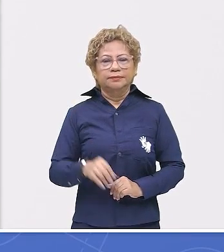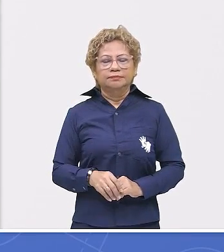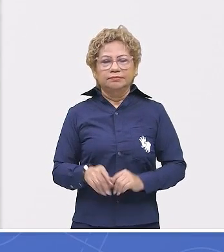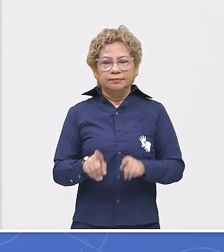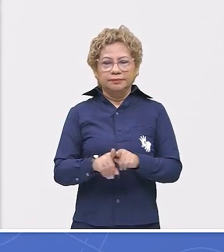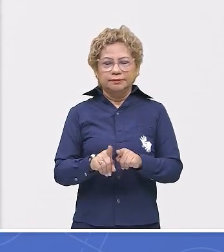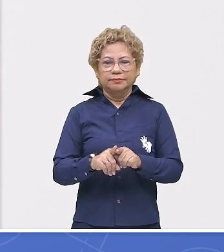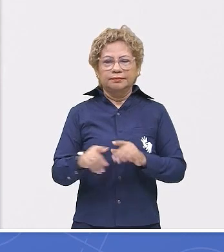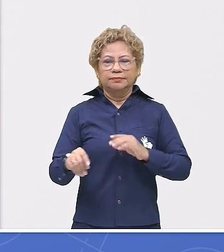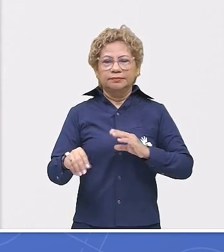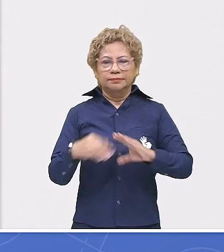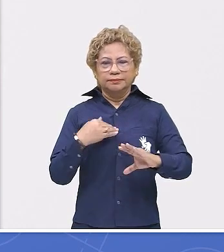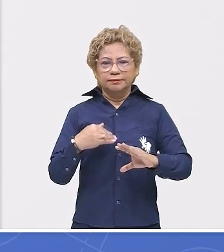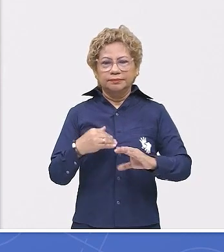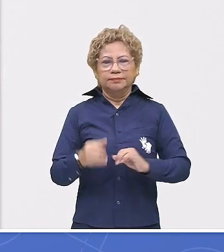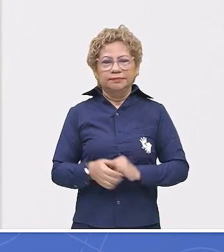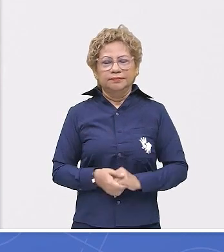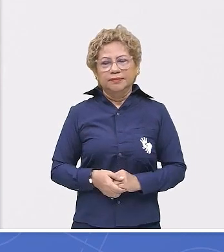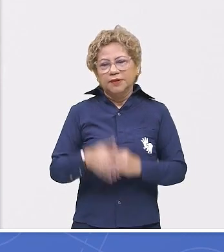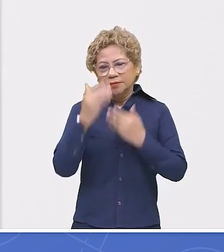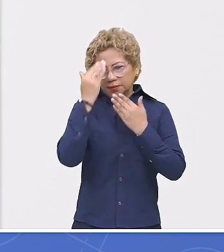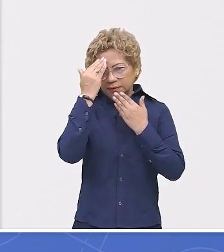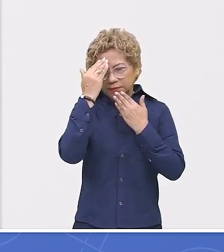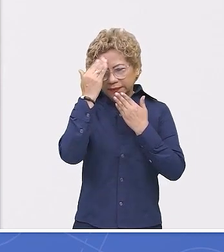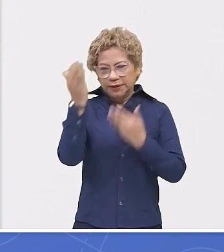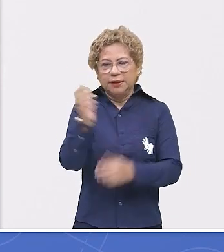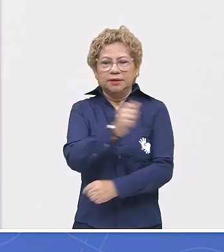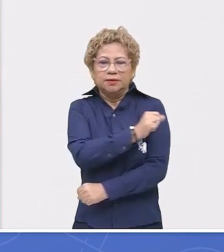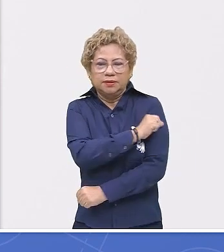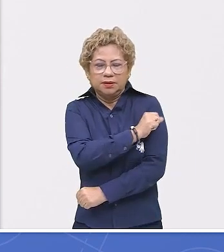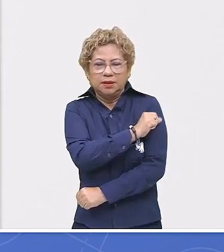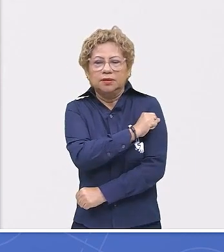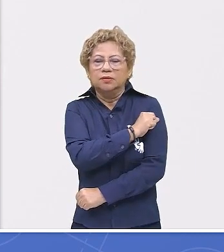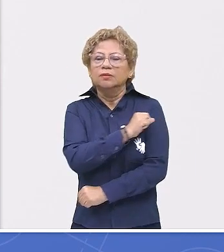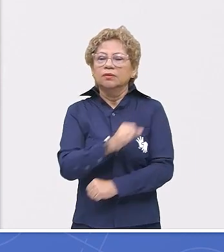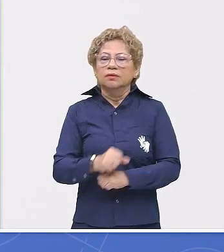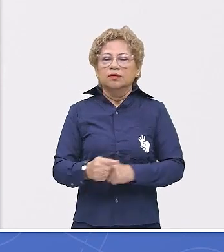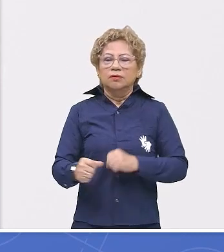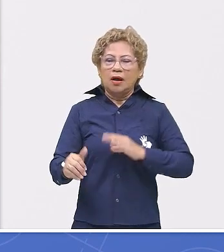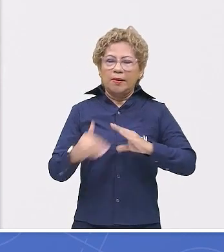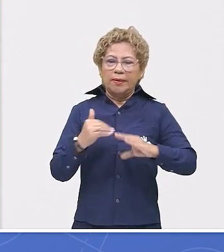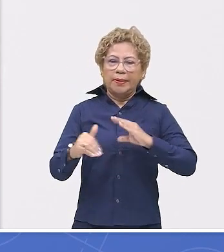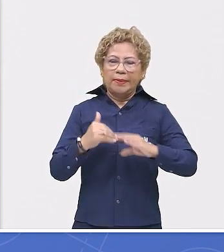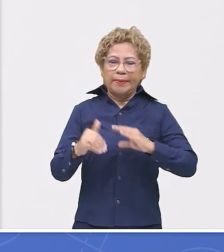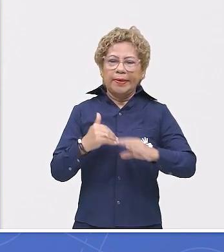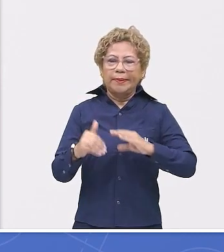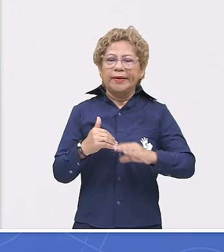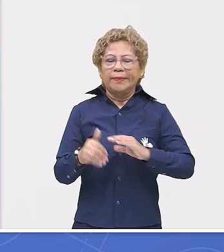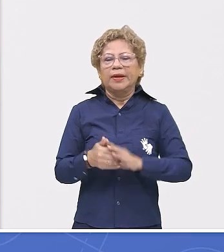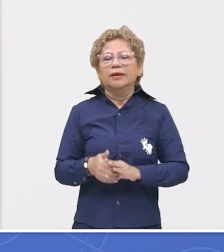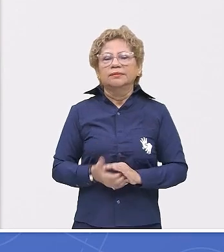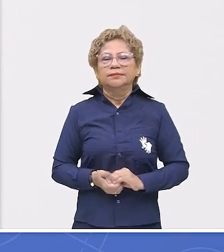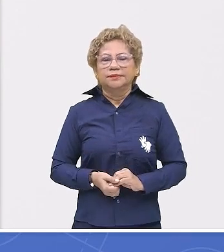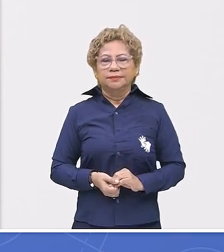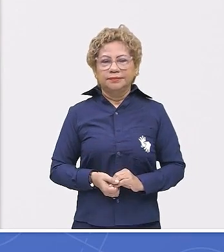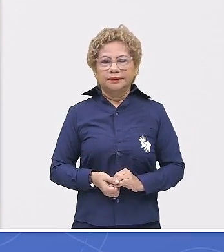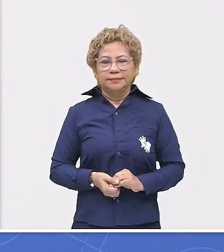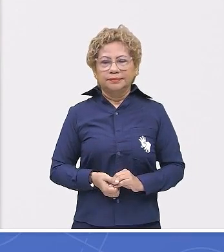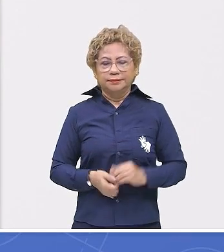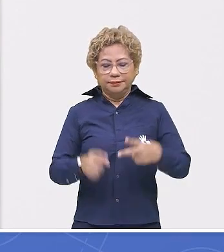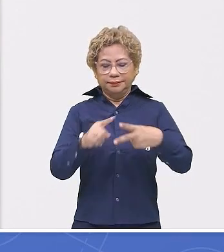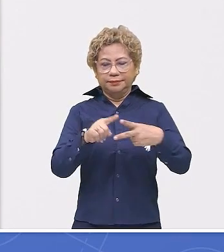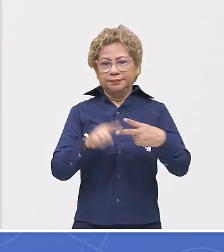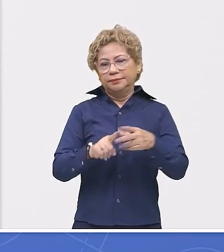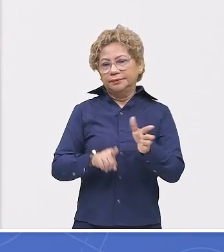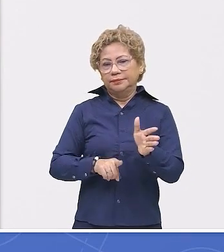aluno Vadson, então, tá certo, gente? Muito obrigada aí pela participação de vocês, verificando essas duas questões da nossa dinâmica local